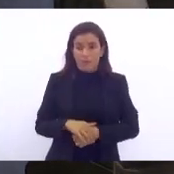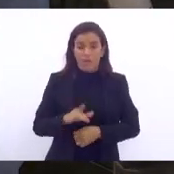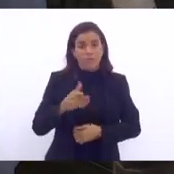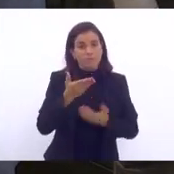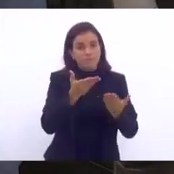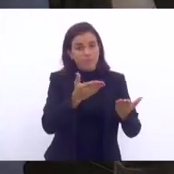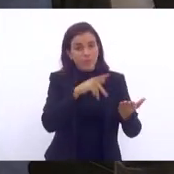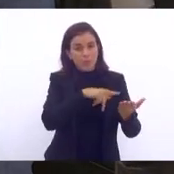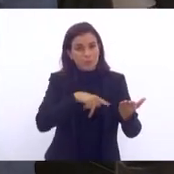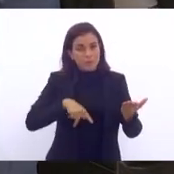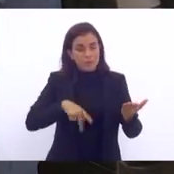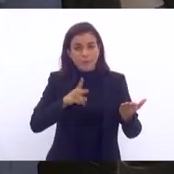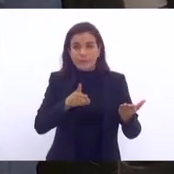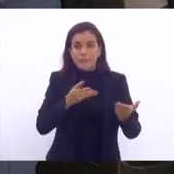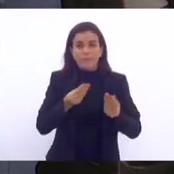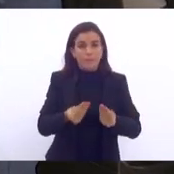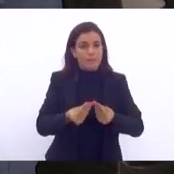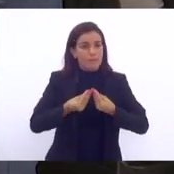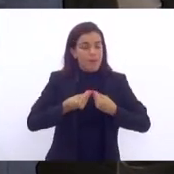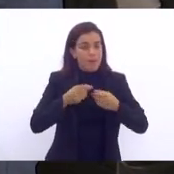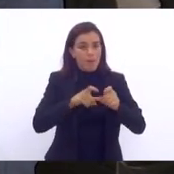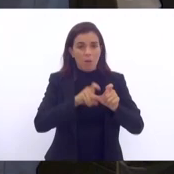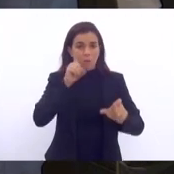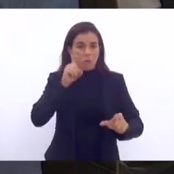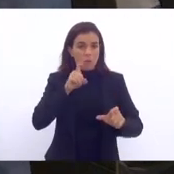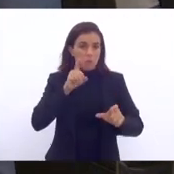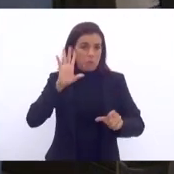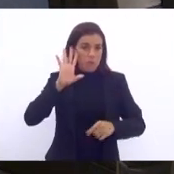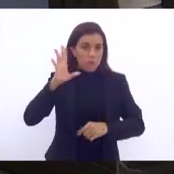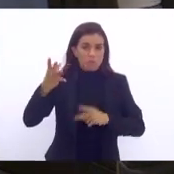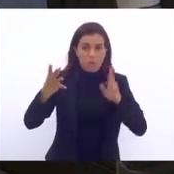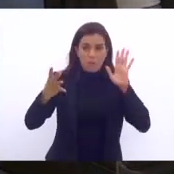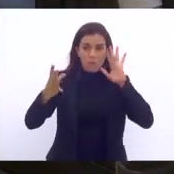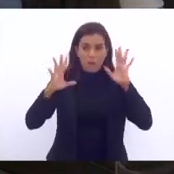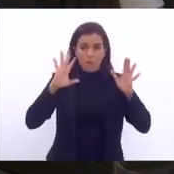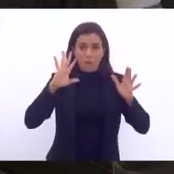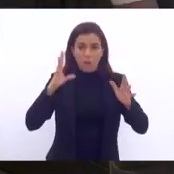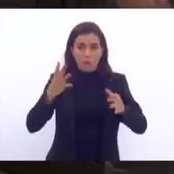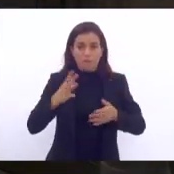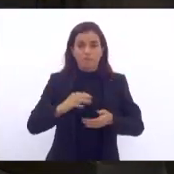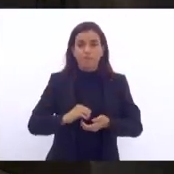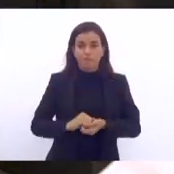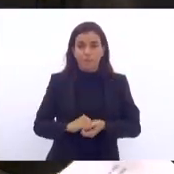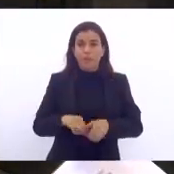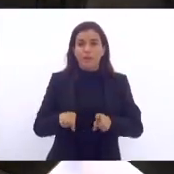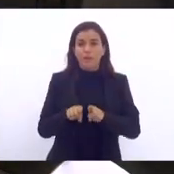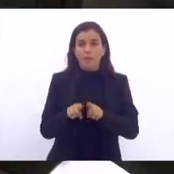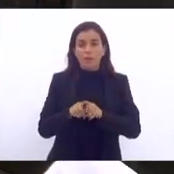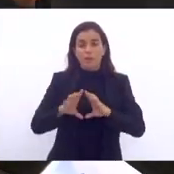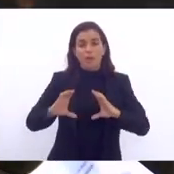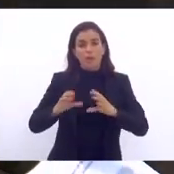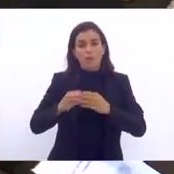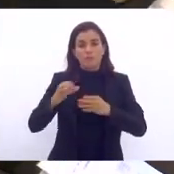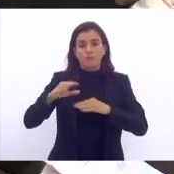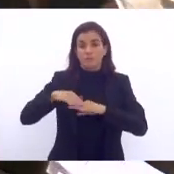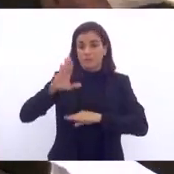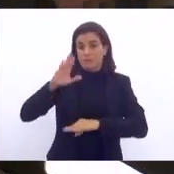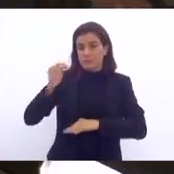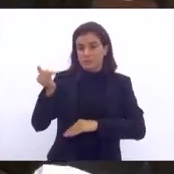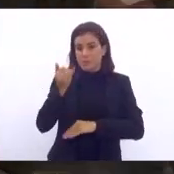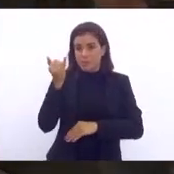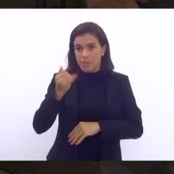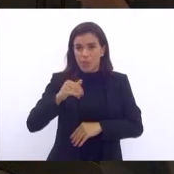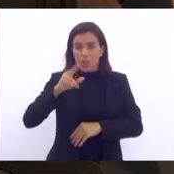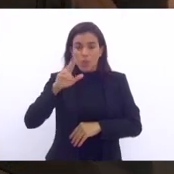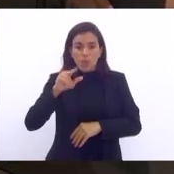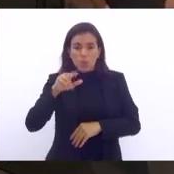a todas as comissões dessa casa. Nunca interferiu na CCJ, que é a comissão mais importante da casa. Nunca fez nenhuma interferência, nunca pediu para